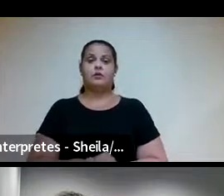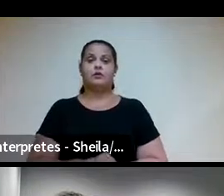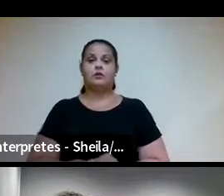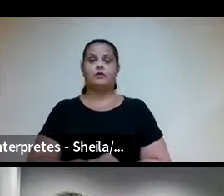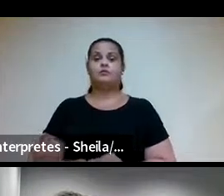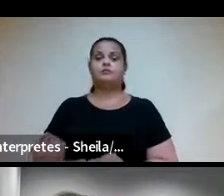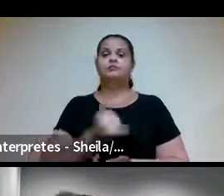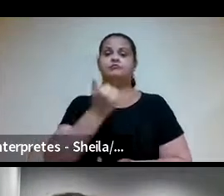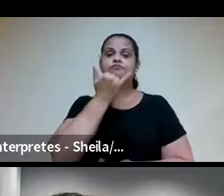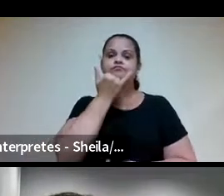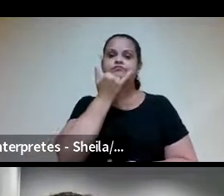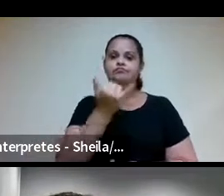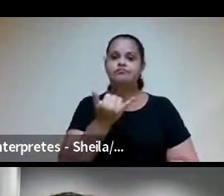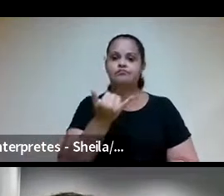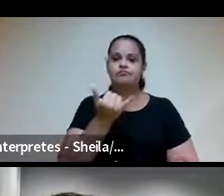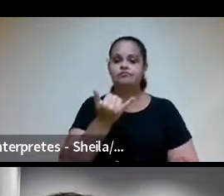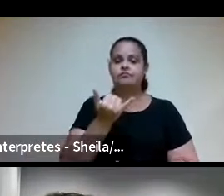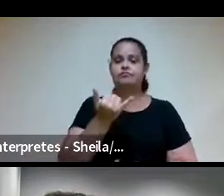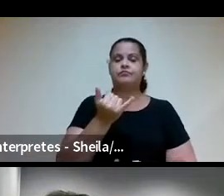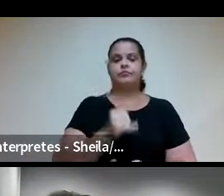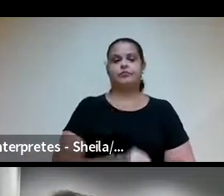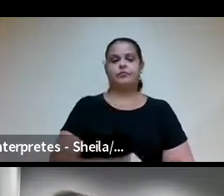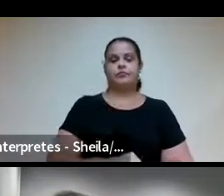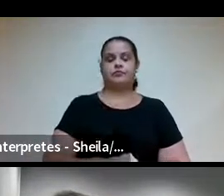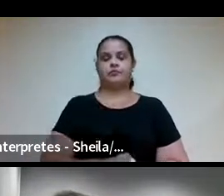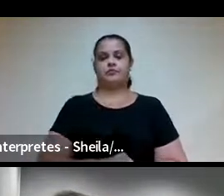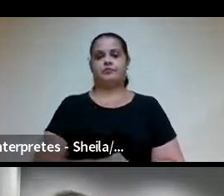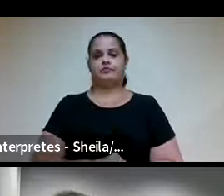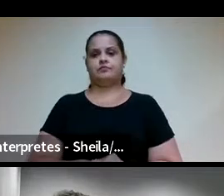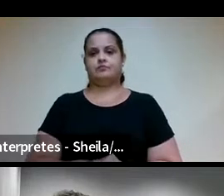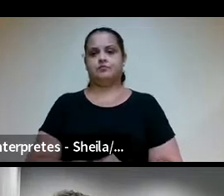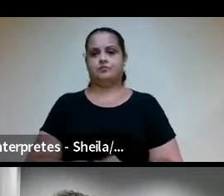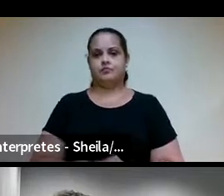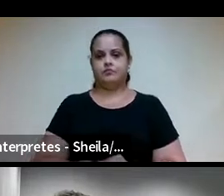Desculpem. Em complemento que o desembargador falou, eu